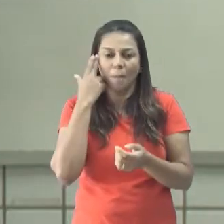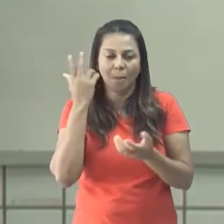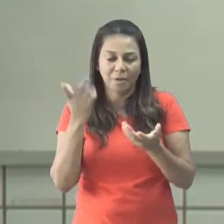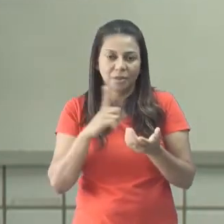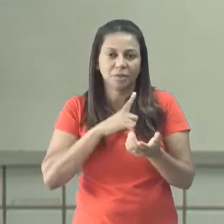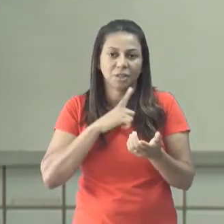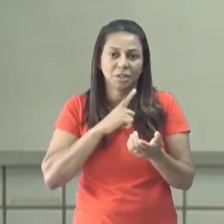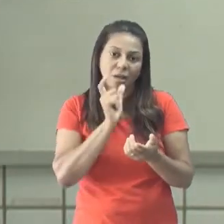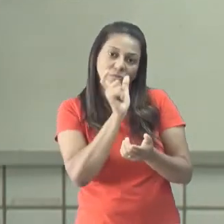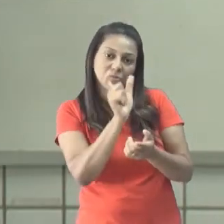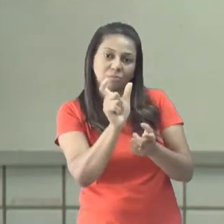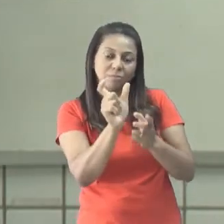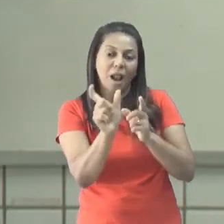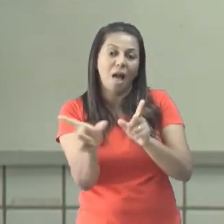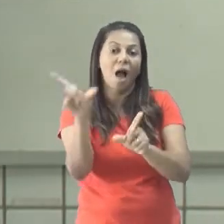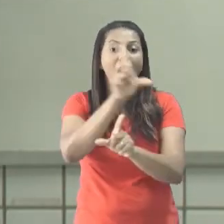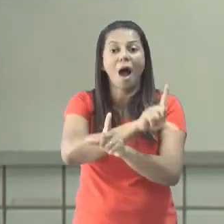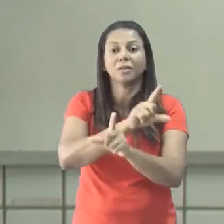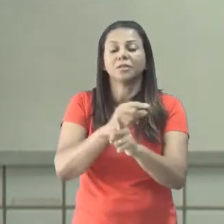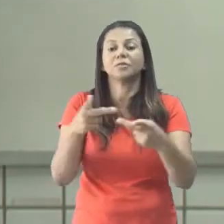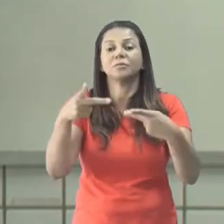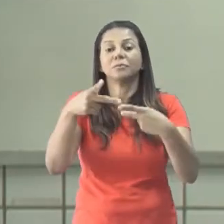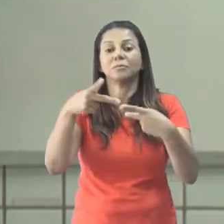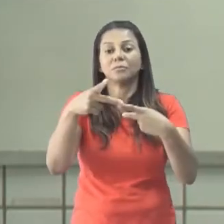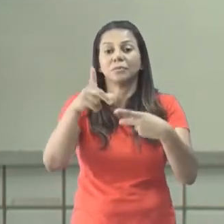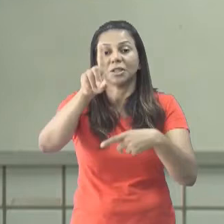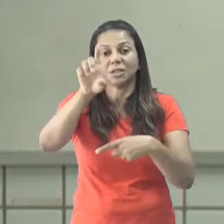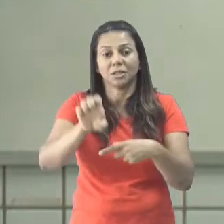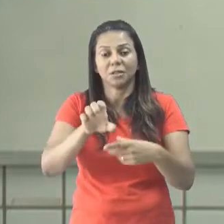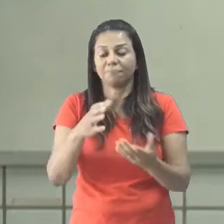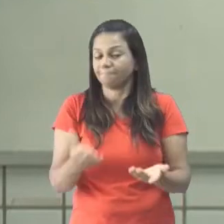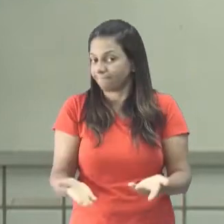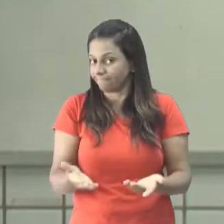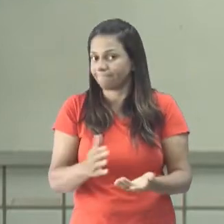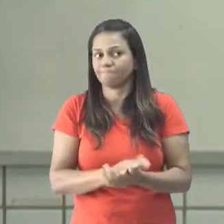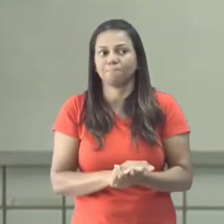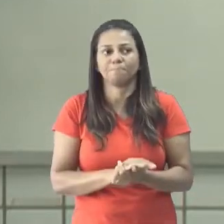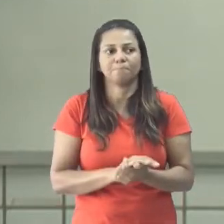que antecede e exige a preposição de. Ok?